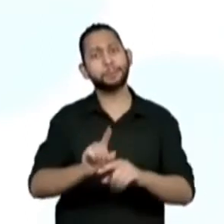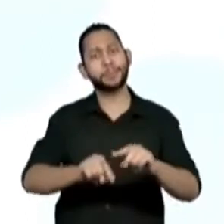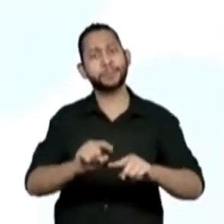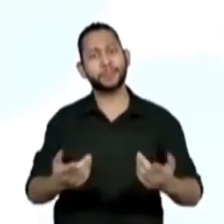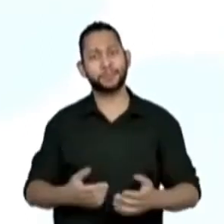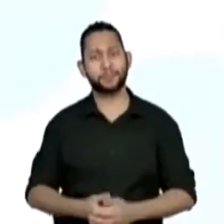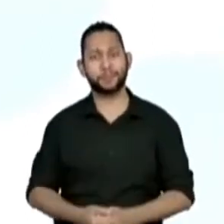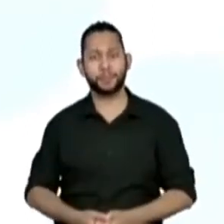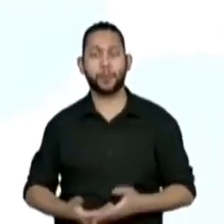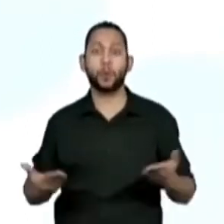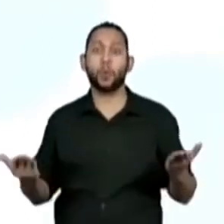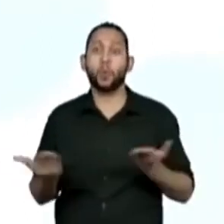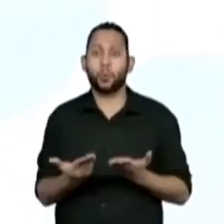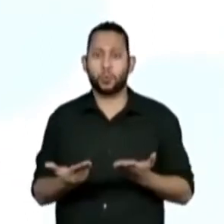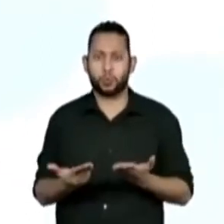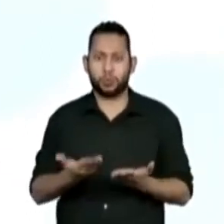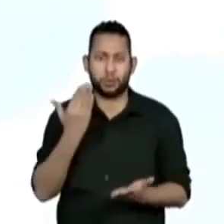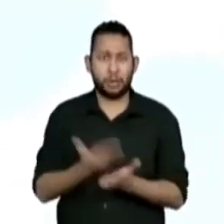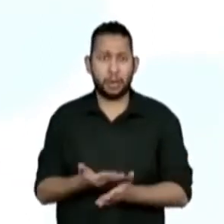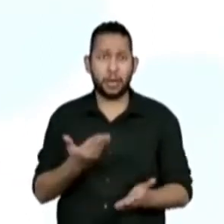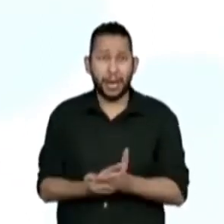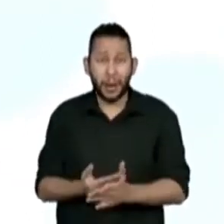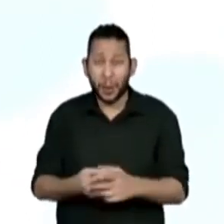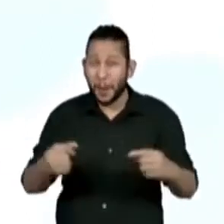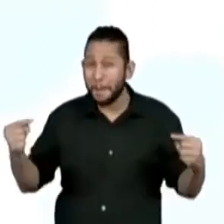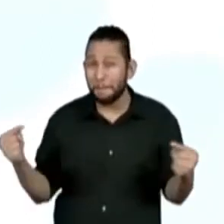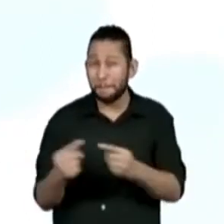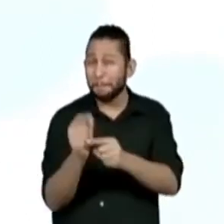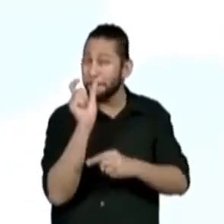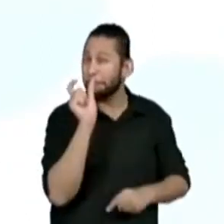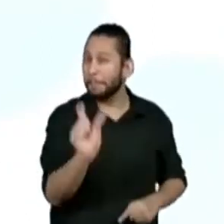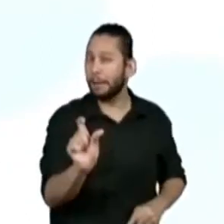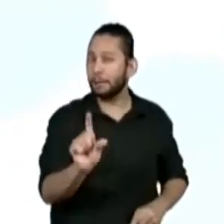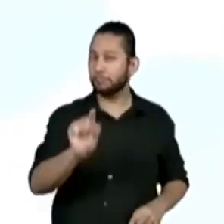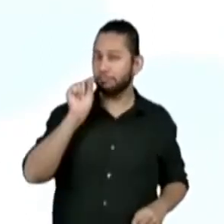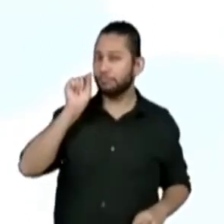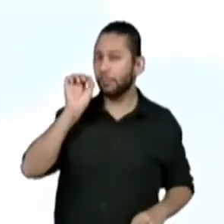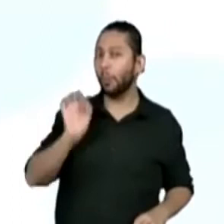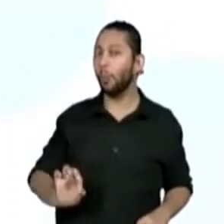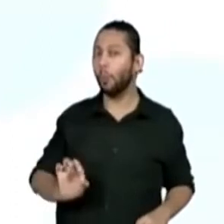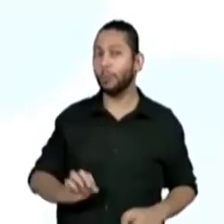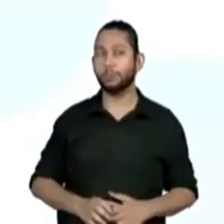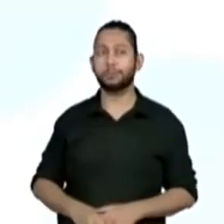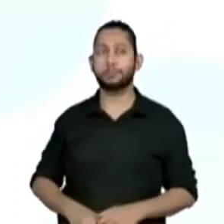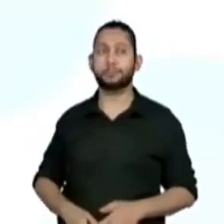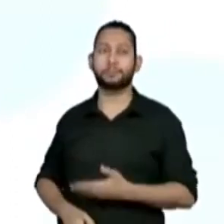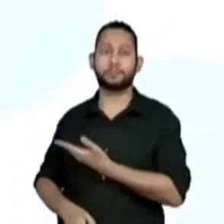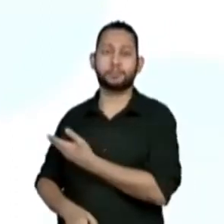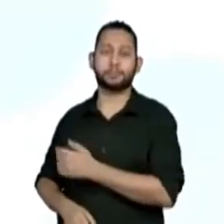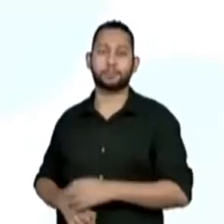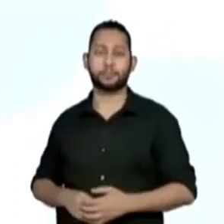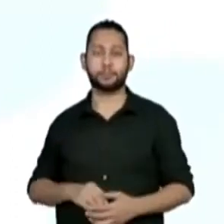ordem hoje, a palavra da aula de hoje é a seguinte, essa daqui.